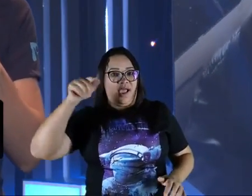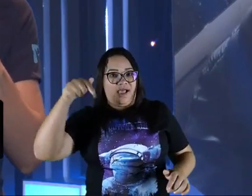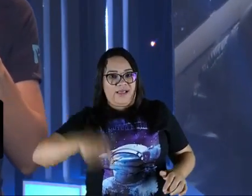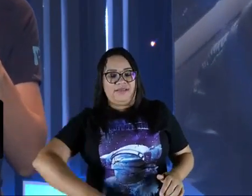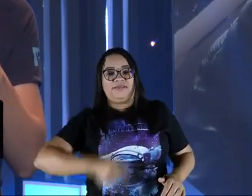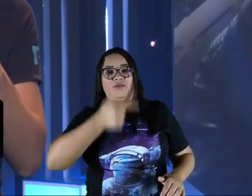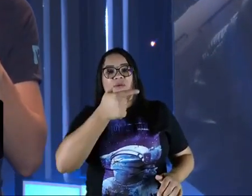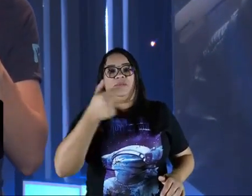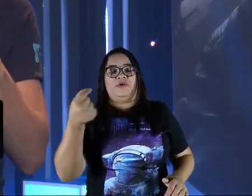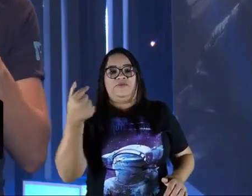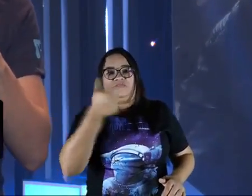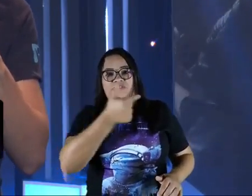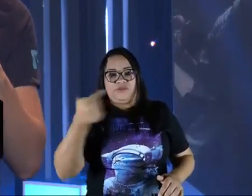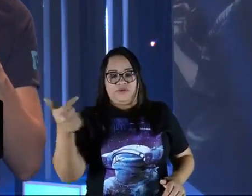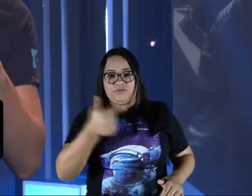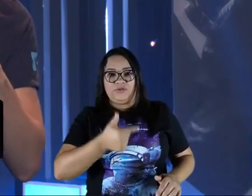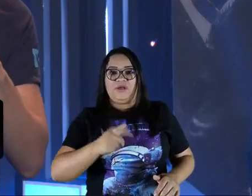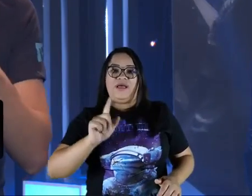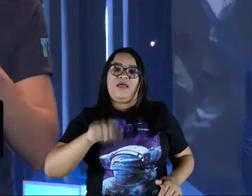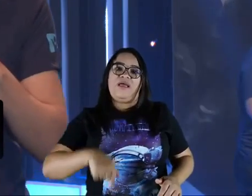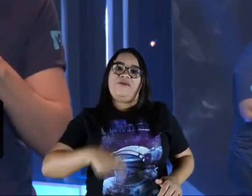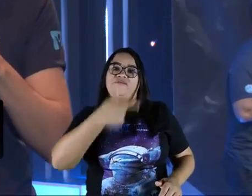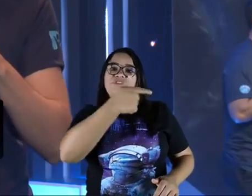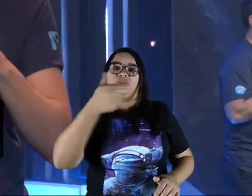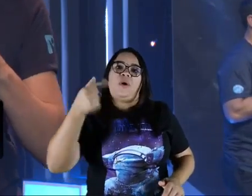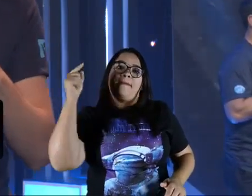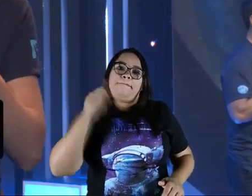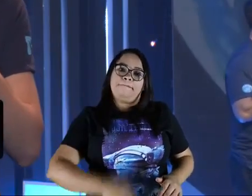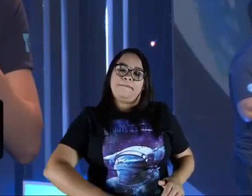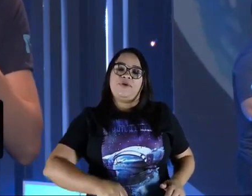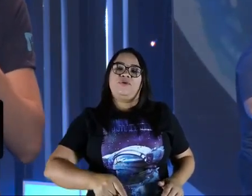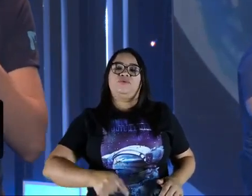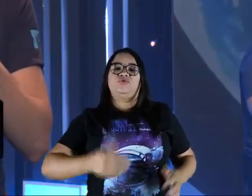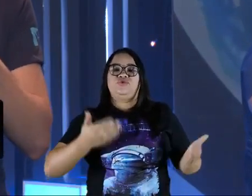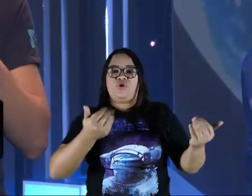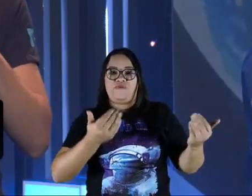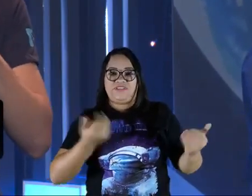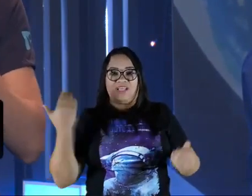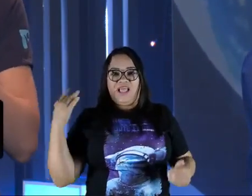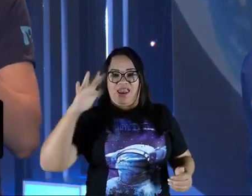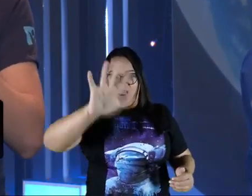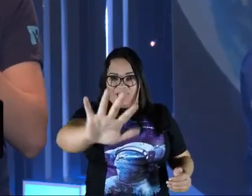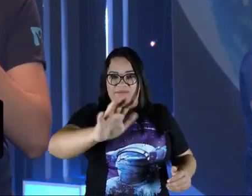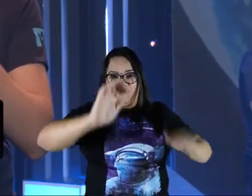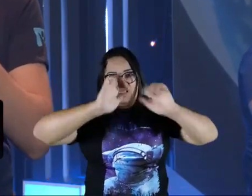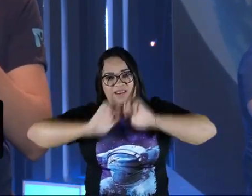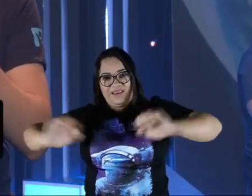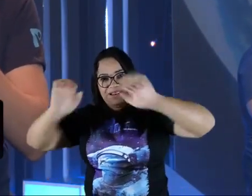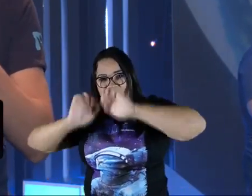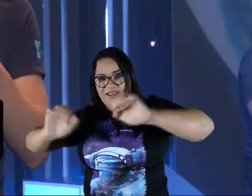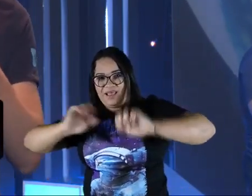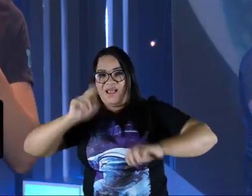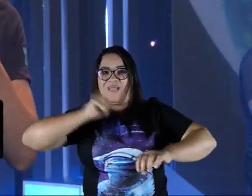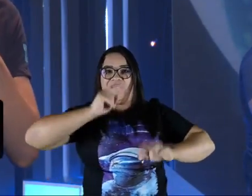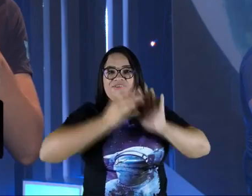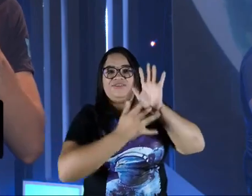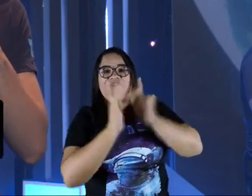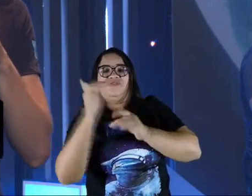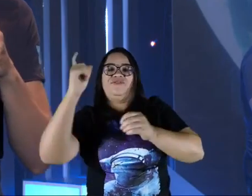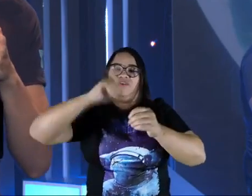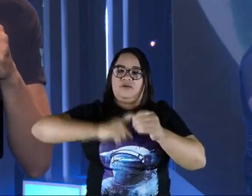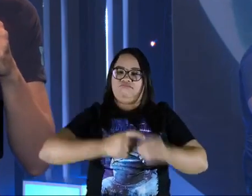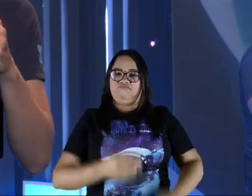em 2022, 22 mil Calebs levando a mensagem e apressando a vinda do Senhor Jesus. Com as